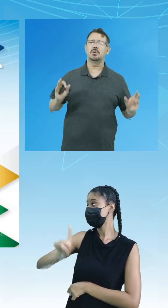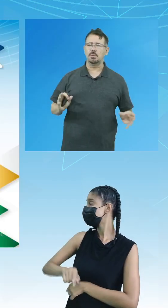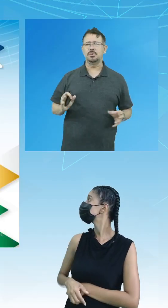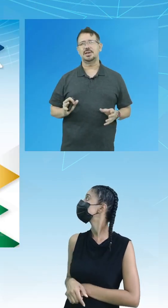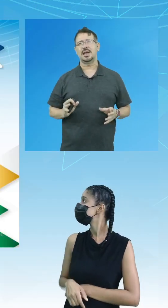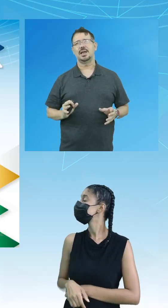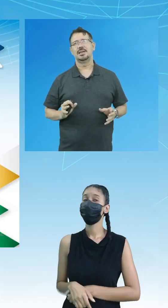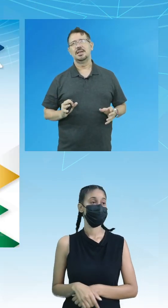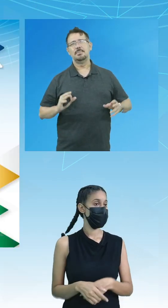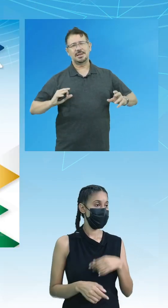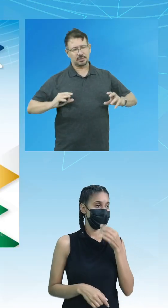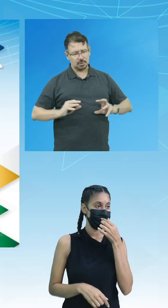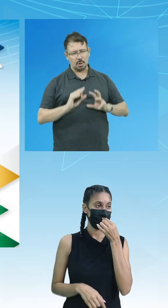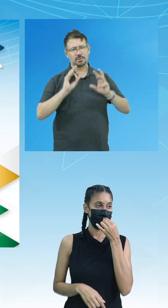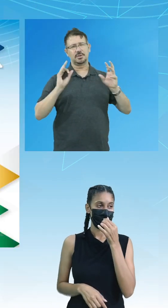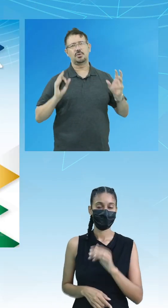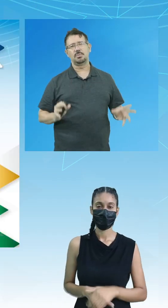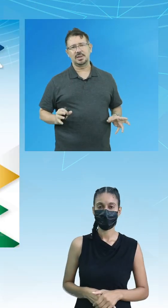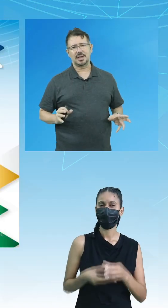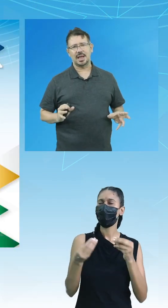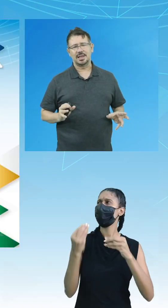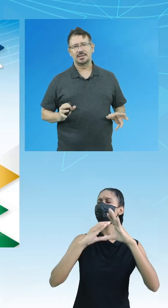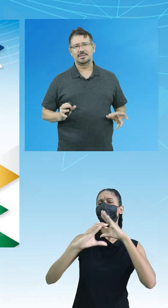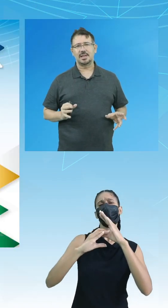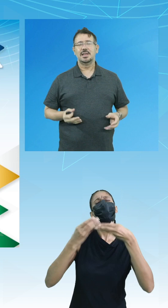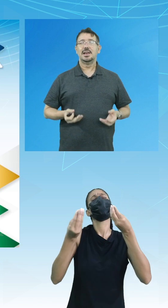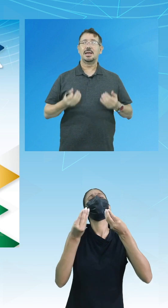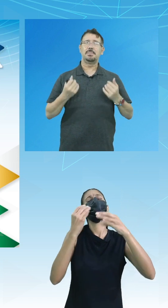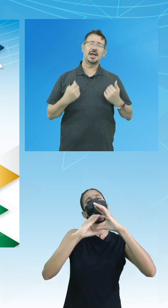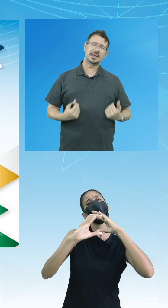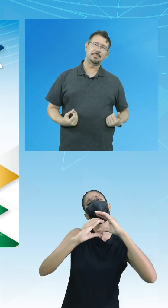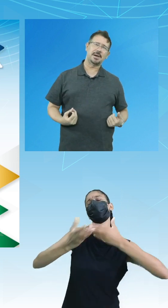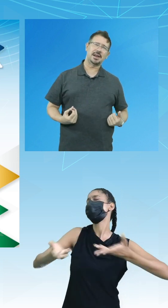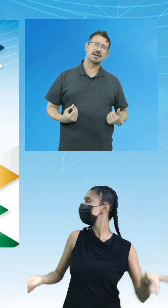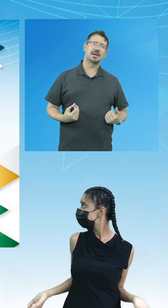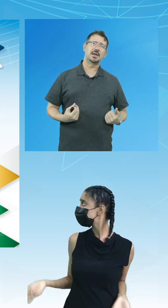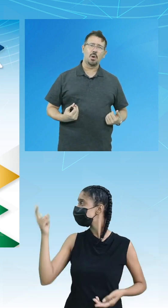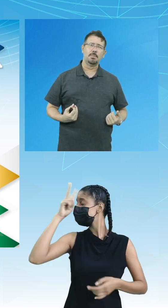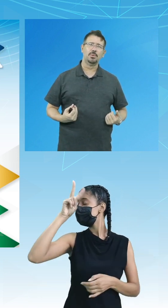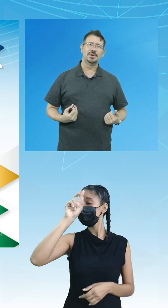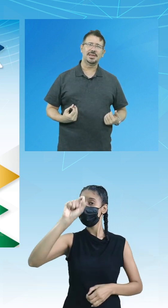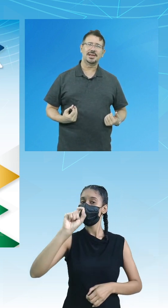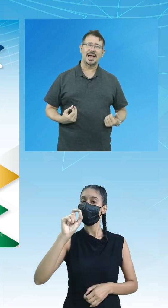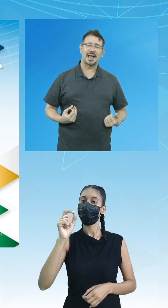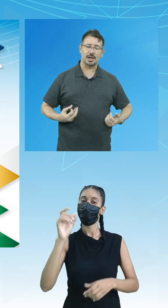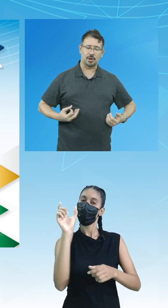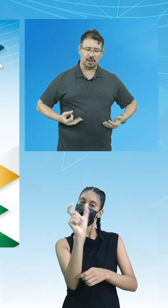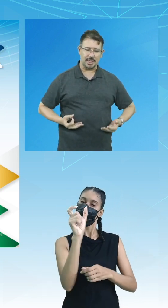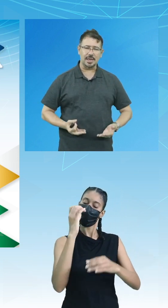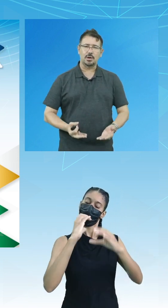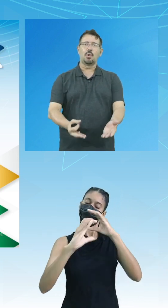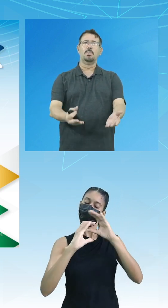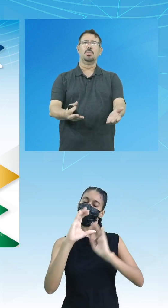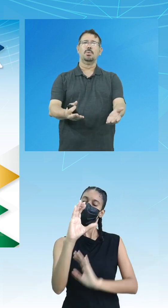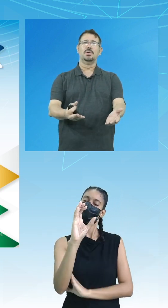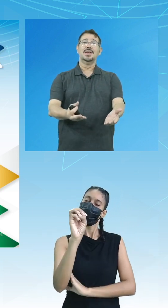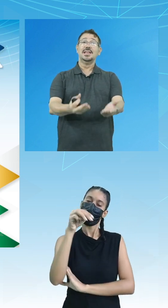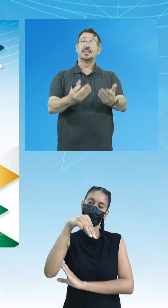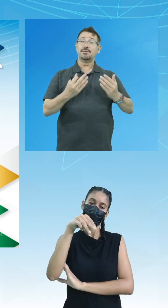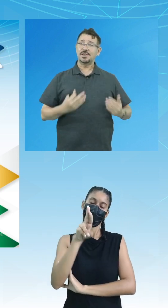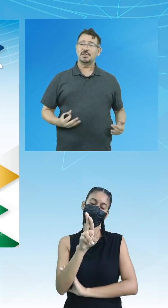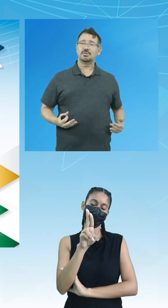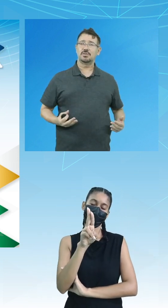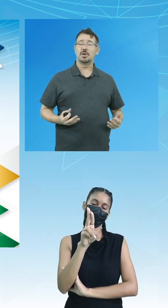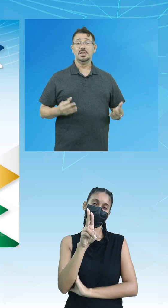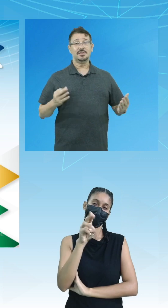se comunicar. Mas como se comunicar? Certo? Lembrar que a palavra comunicar é colocar em comum.